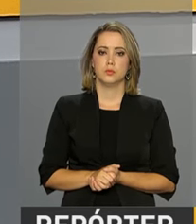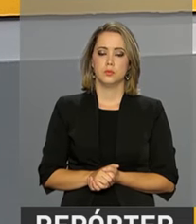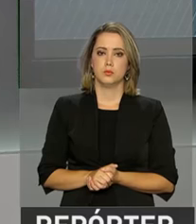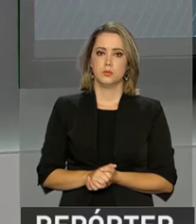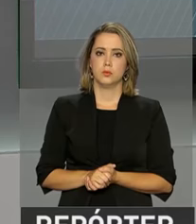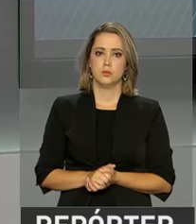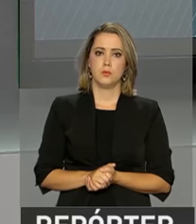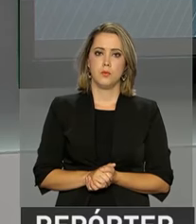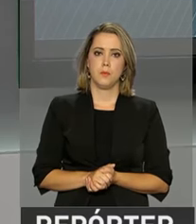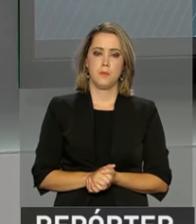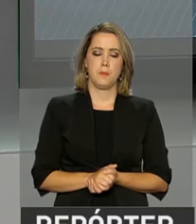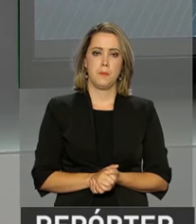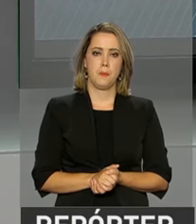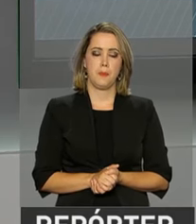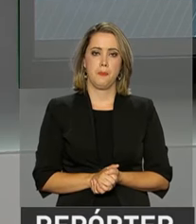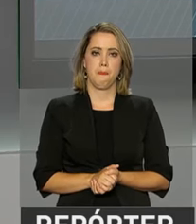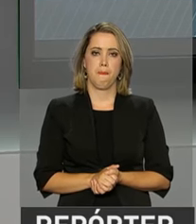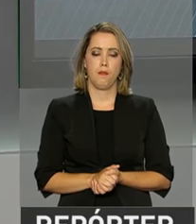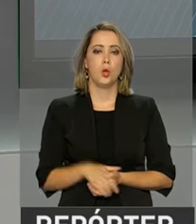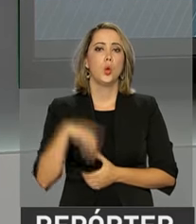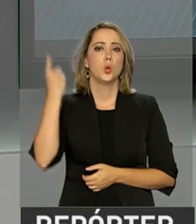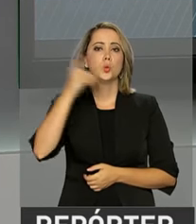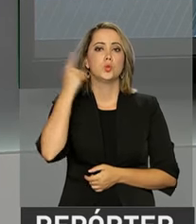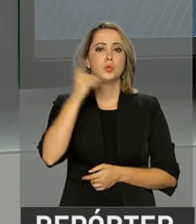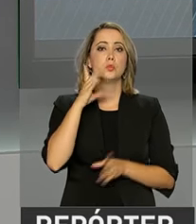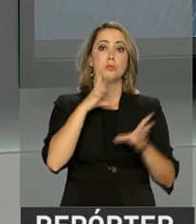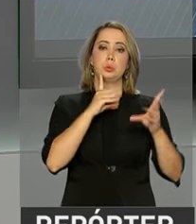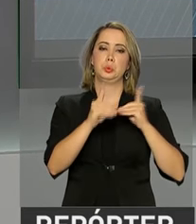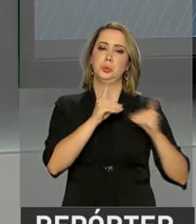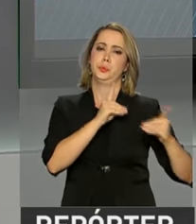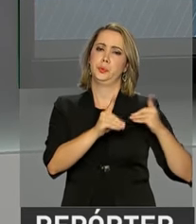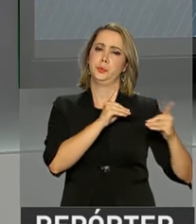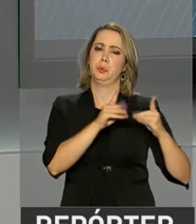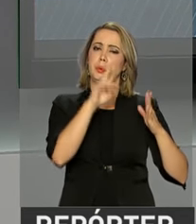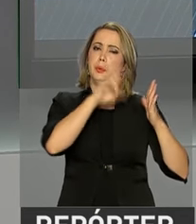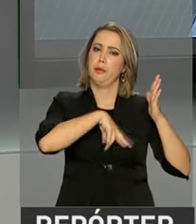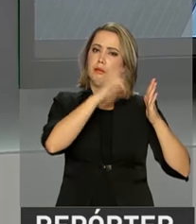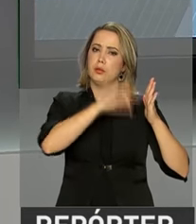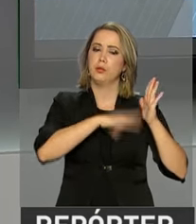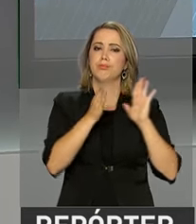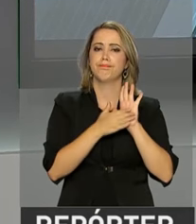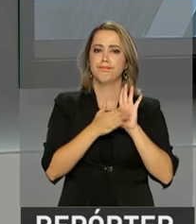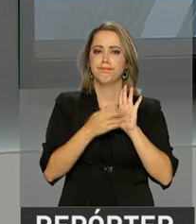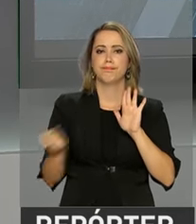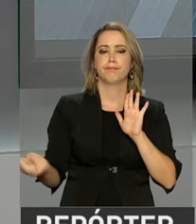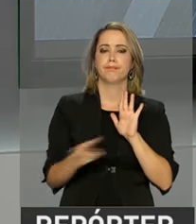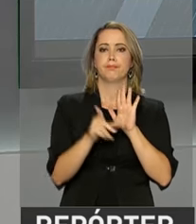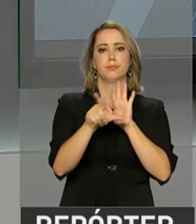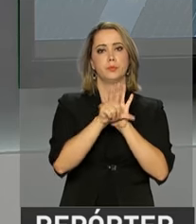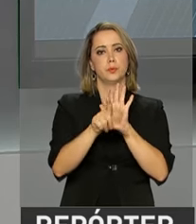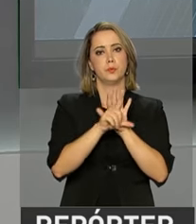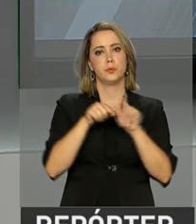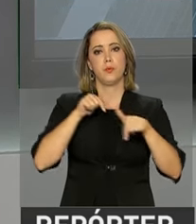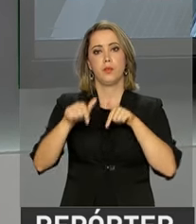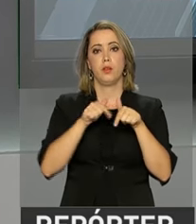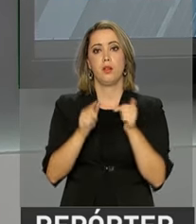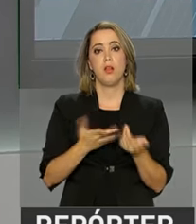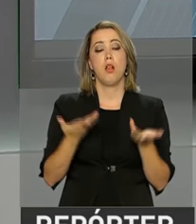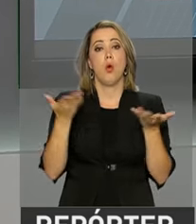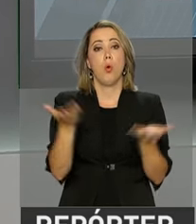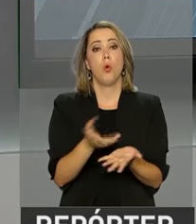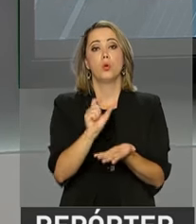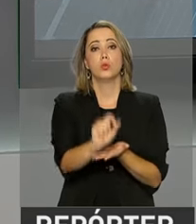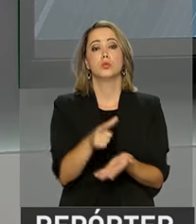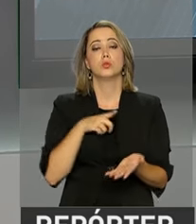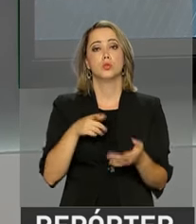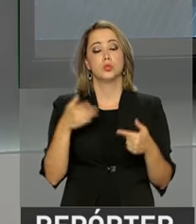isf.mec.gov.br. Os deputados estão discutindo o relatório do projeto de modernização das leis trabalhistas. A